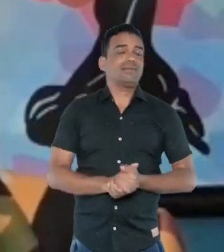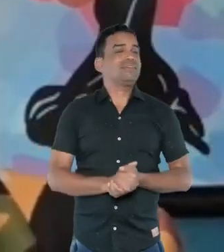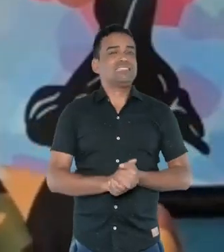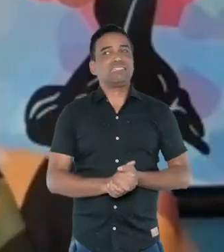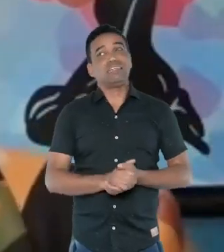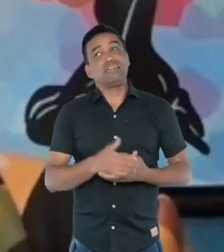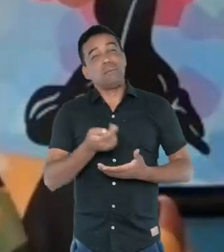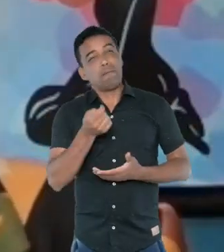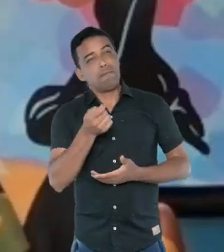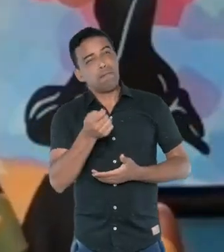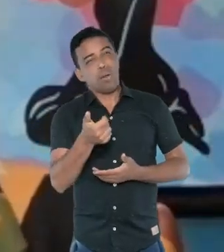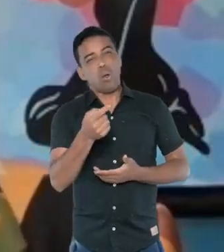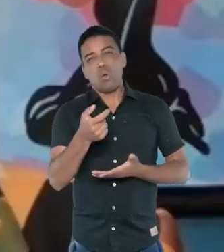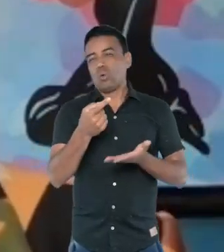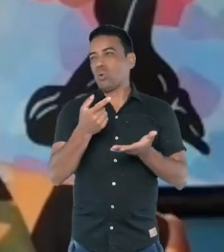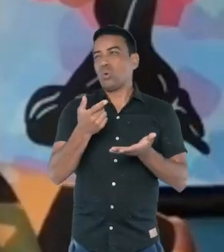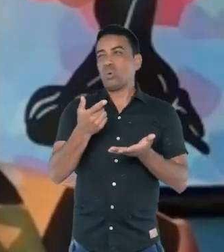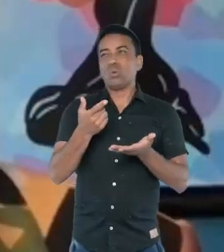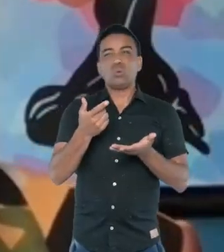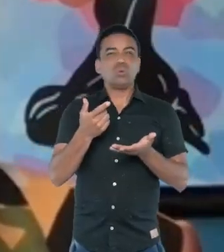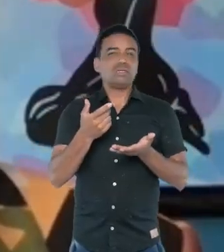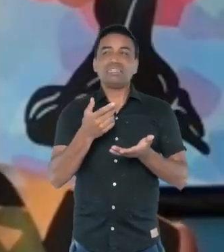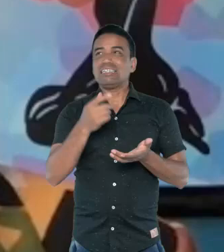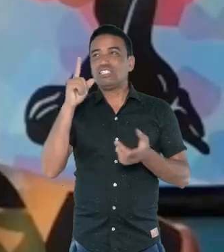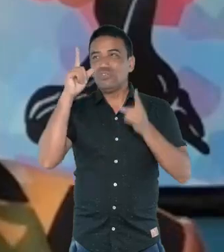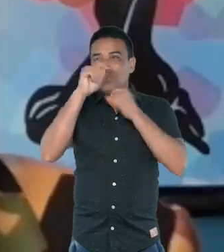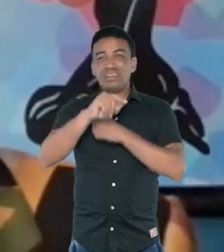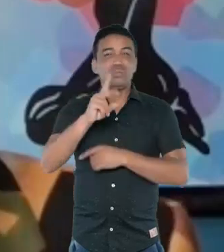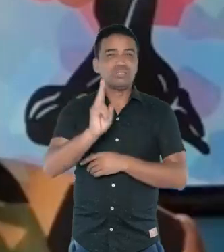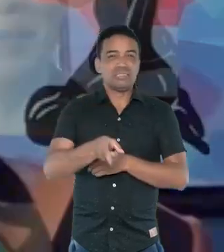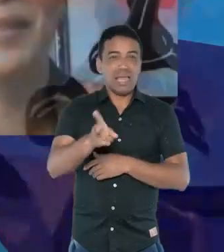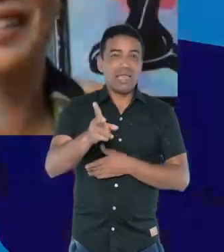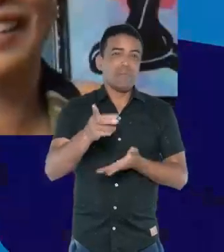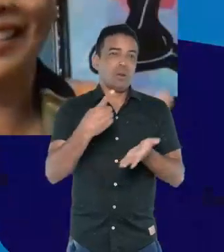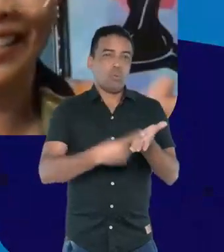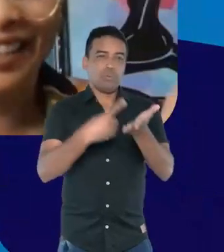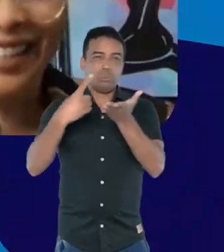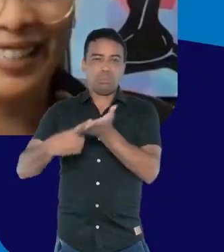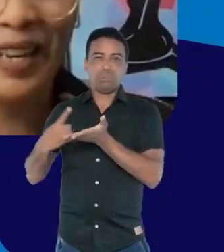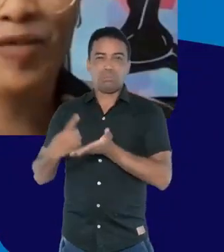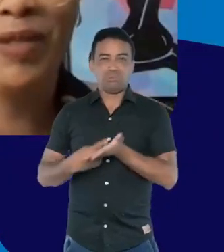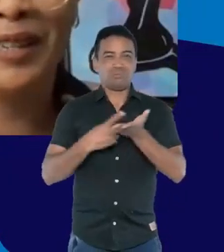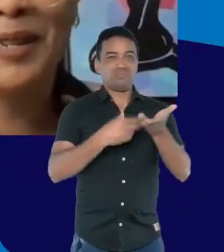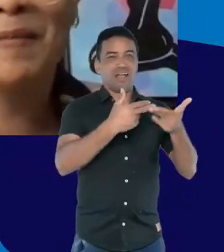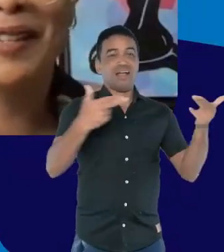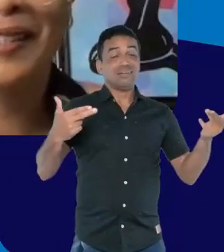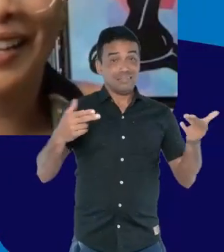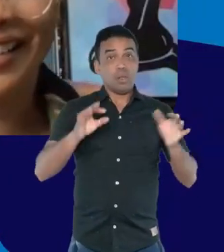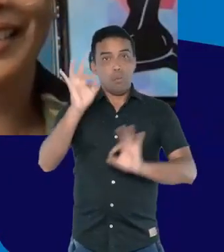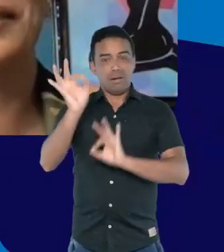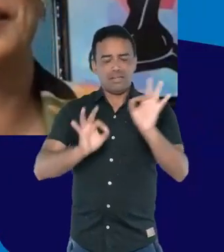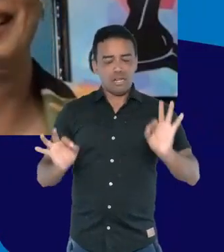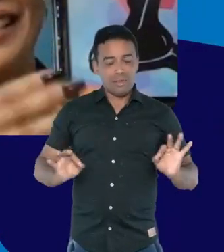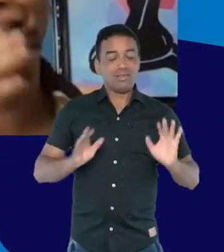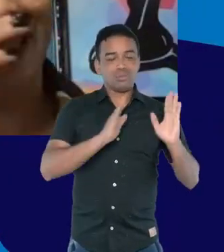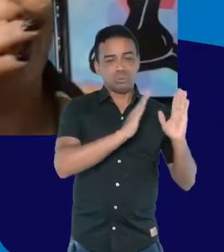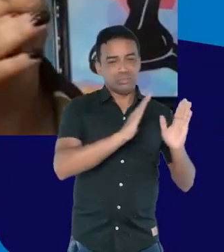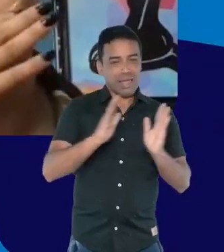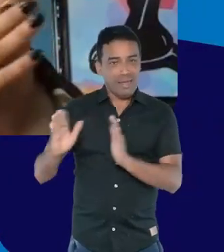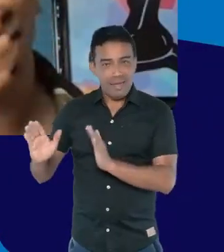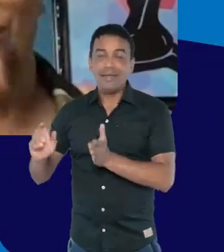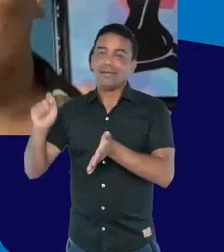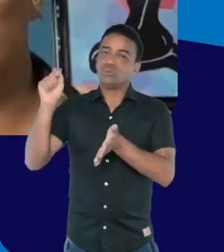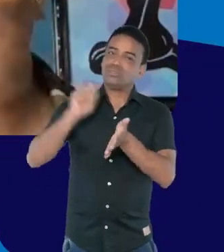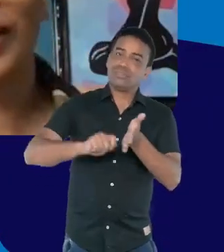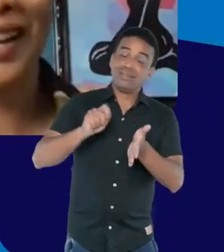para ter... Eu nunca fui aquela pessoa disciplinada, eu sei que tem algumas pessoas que são disciplinadas, têm um planejamento certinho de